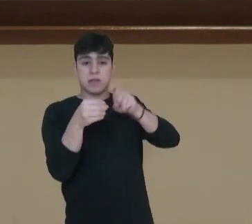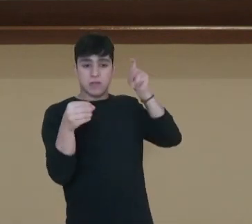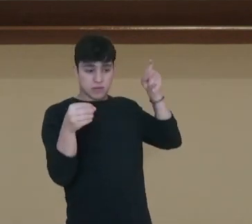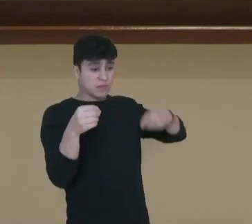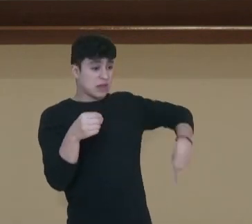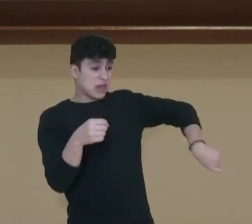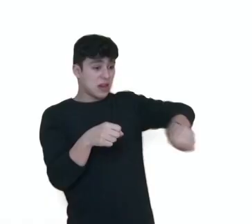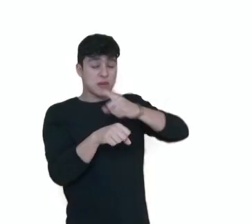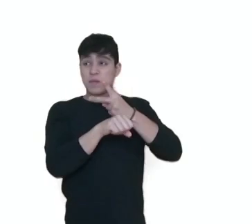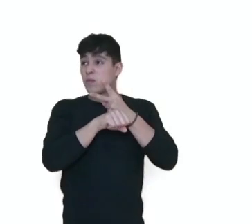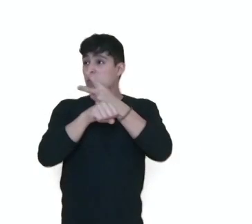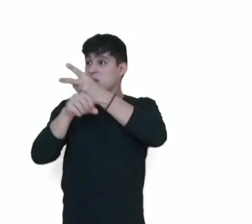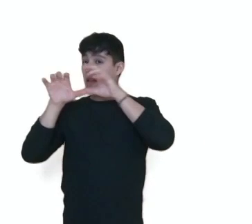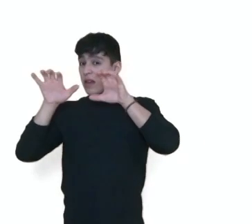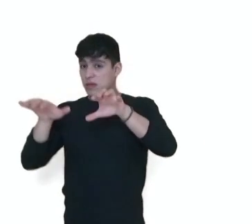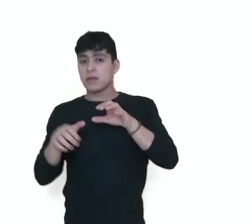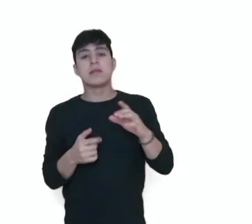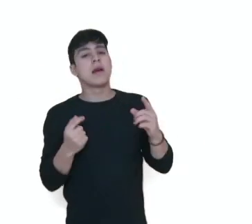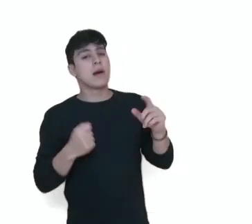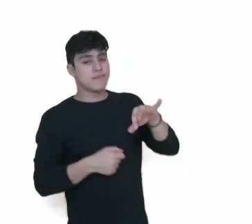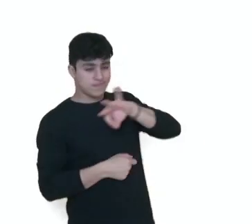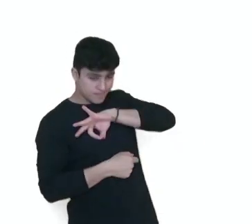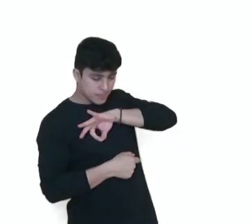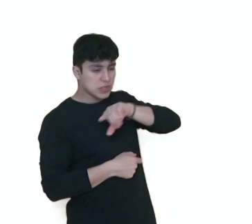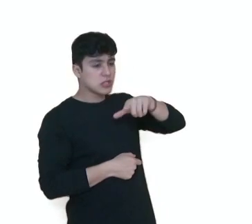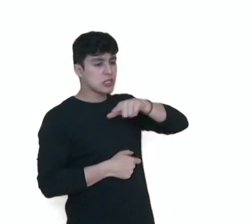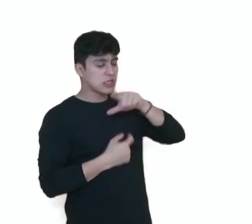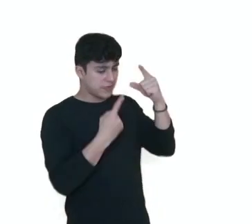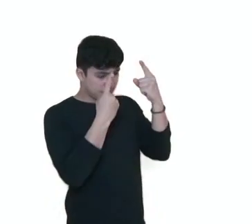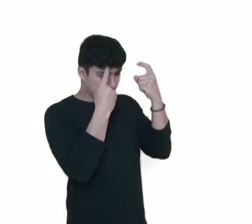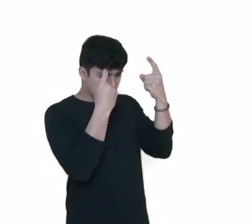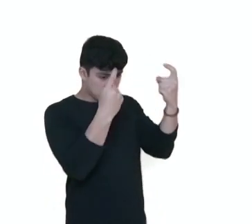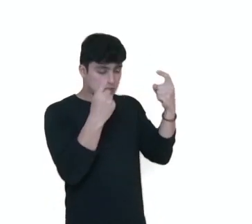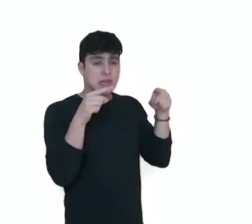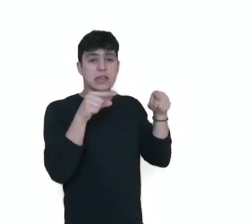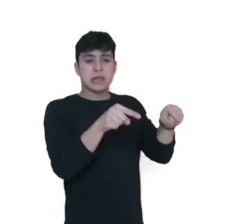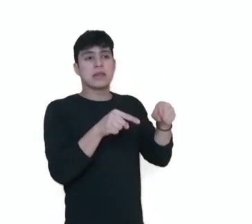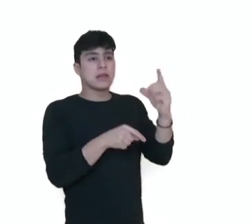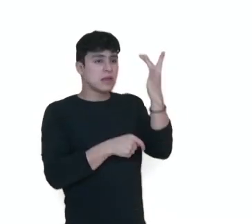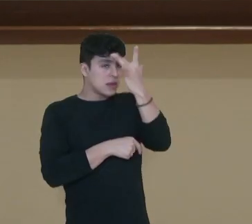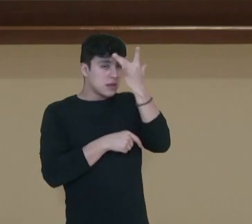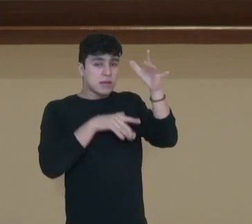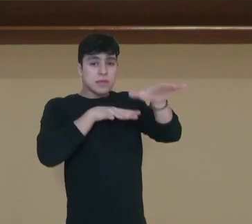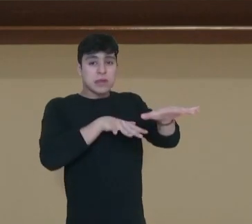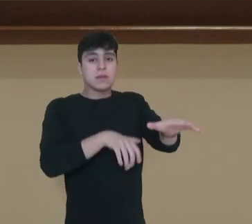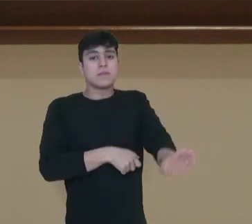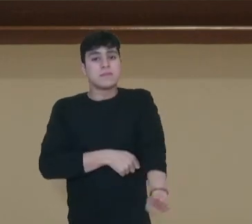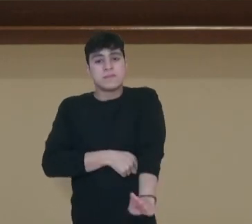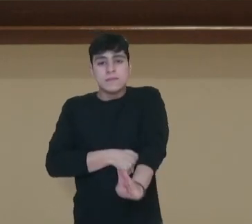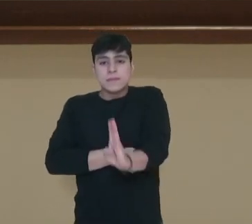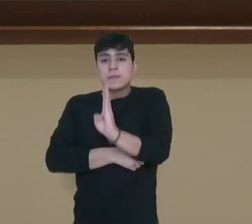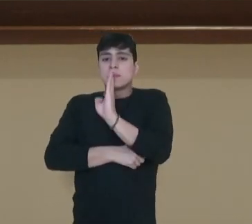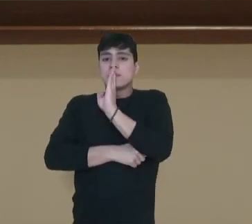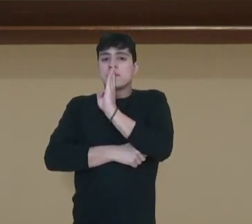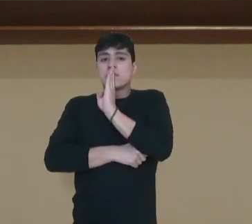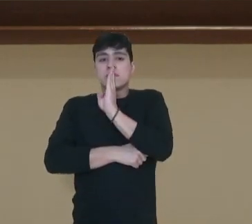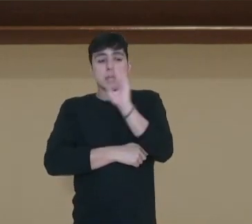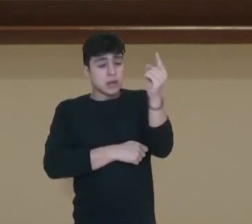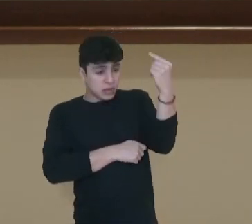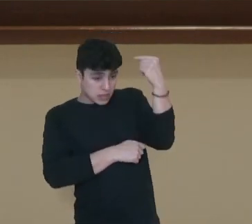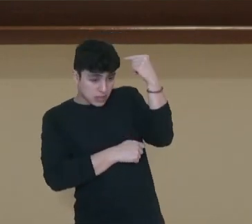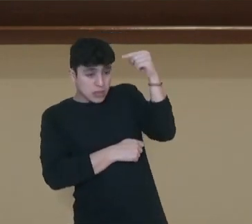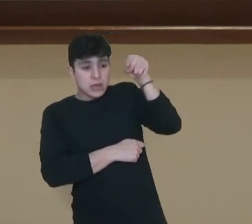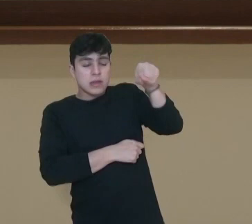A polícia ela usou de violência e os manifestantes eles não reagiram, isso porque essa era a ideia de